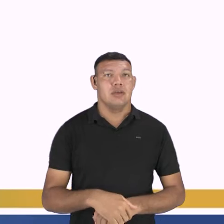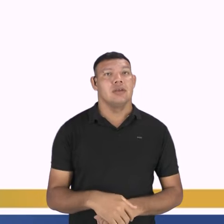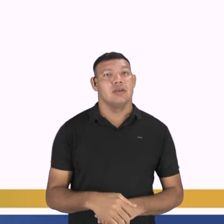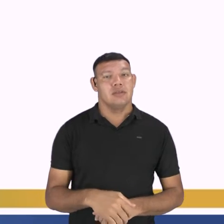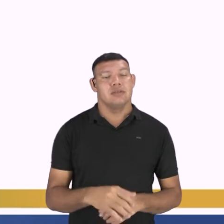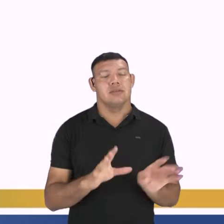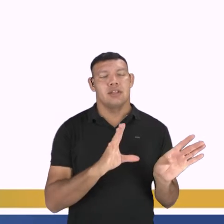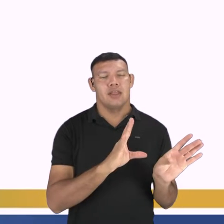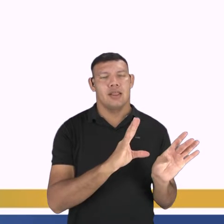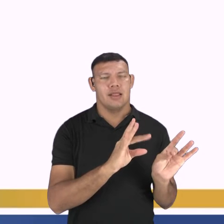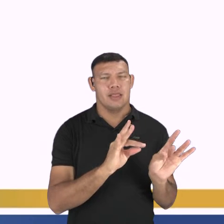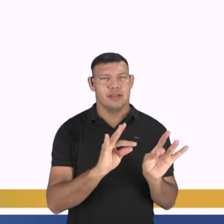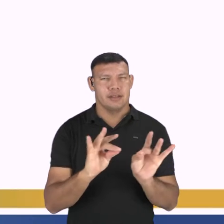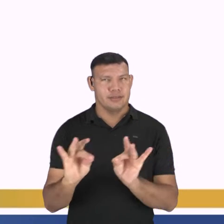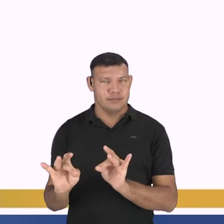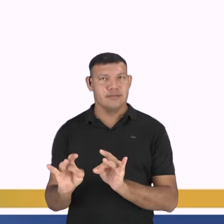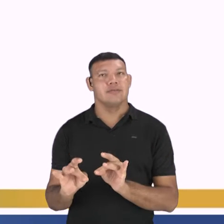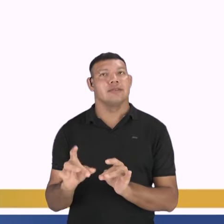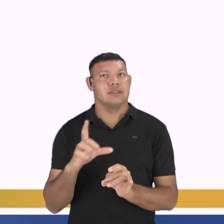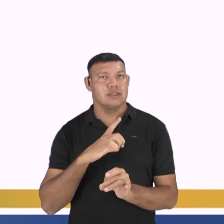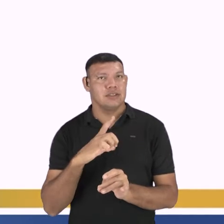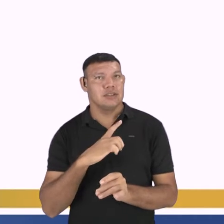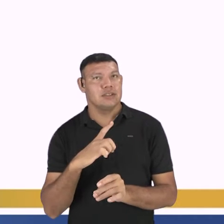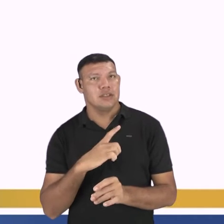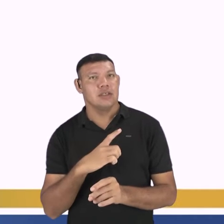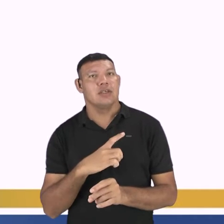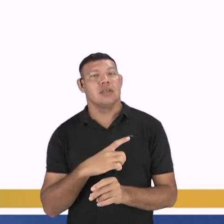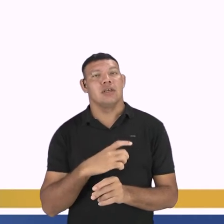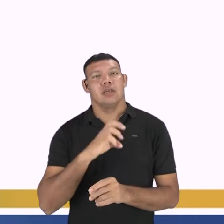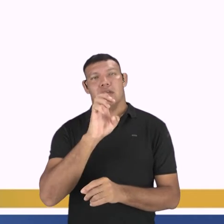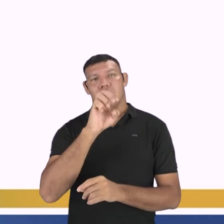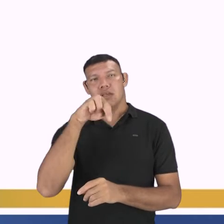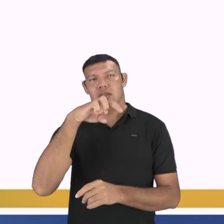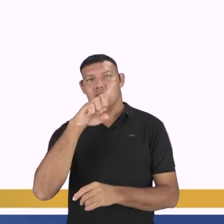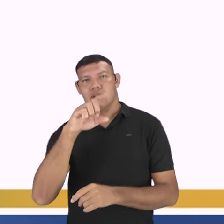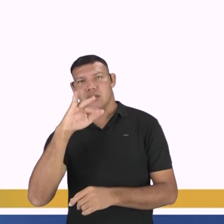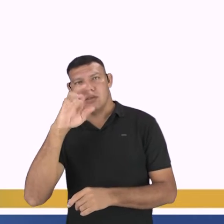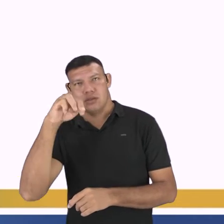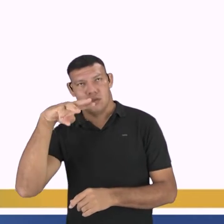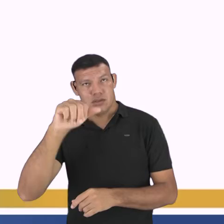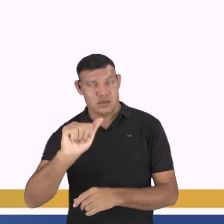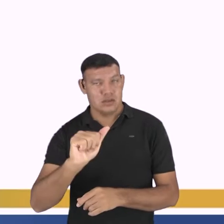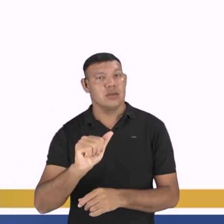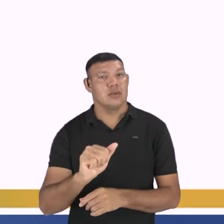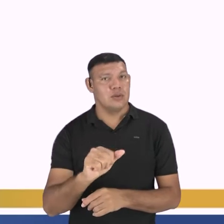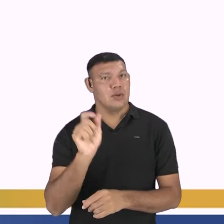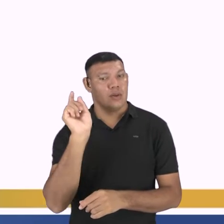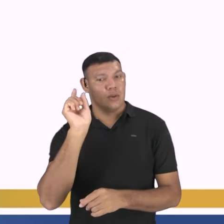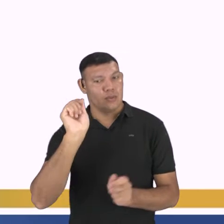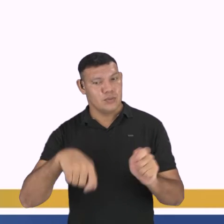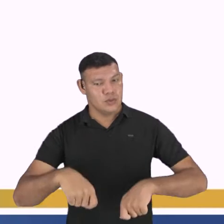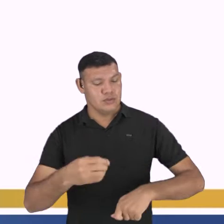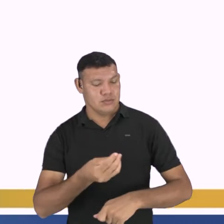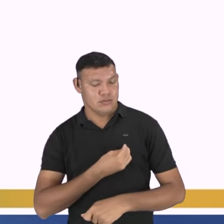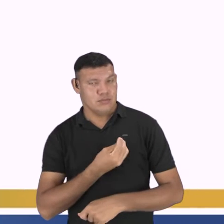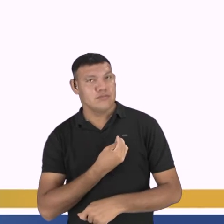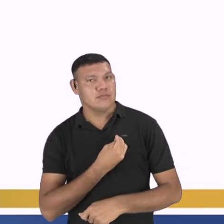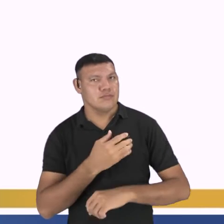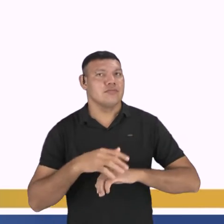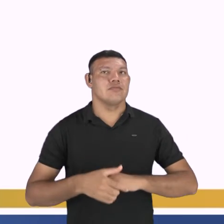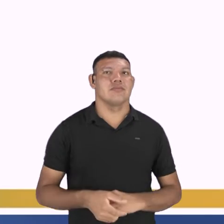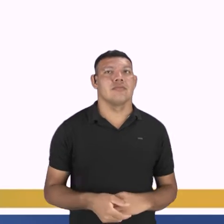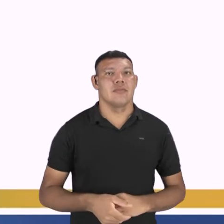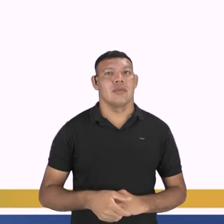ela possui enzimas anticoaguladoras e também nutrientes para manter esses espermatozoides. Além disso, as